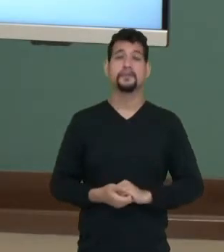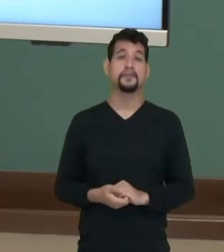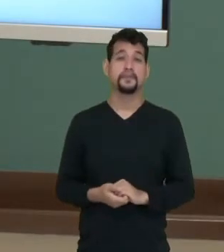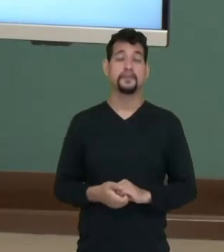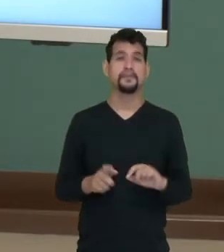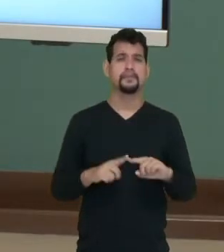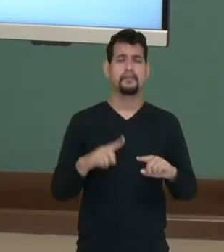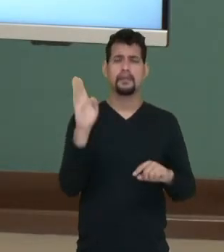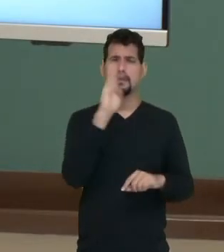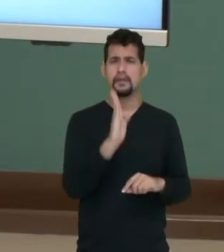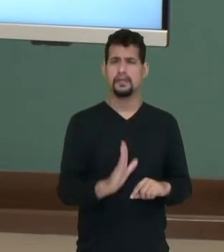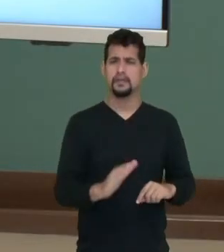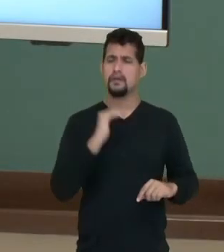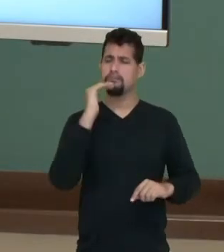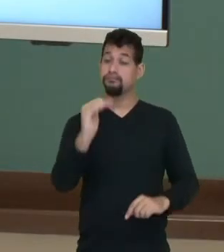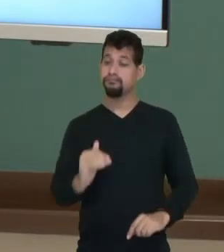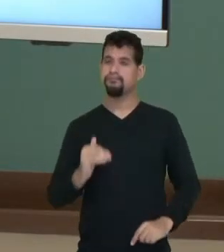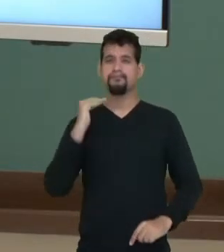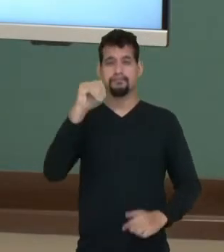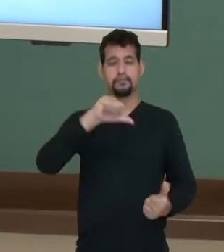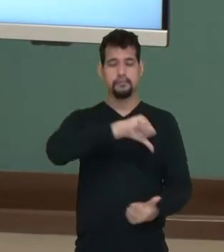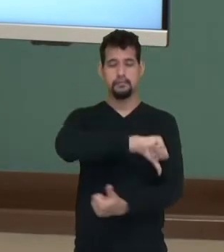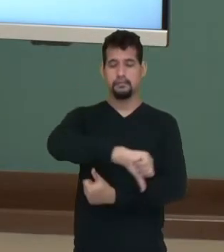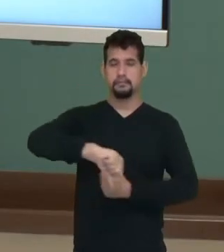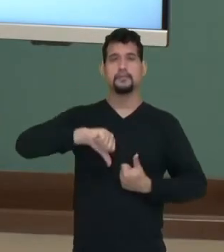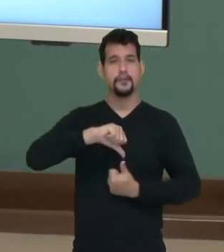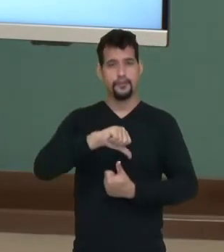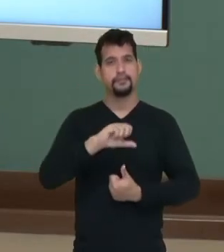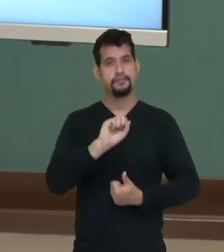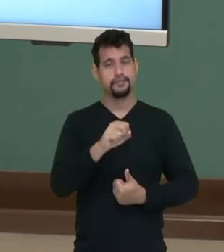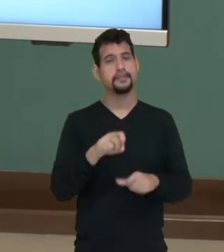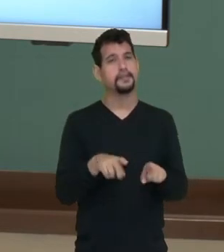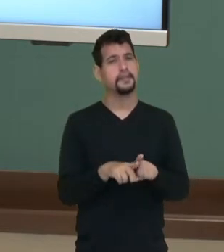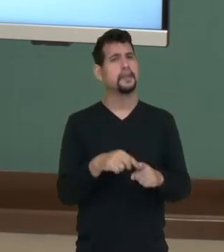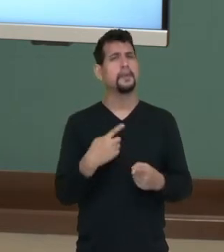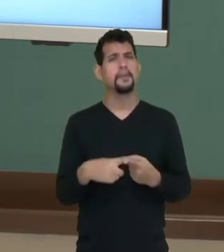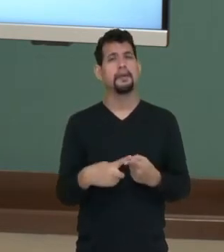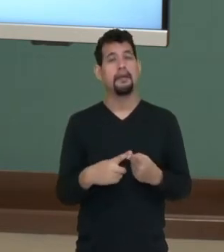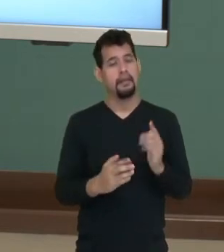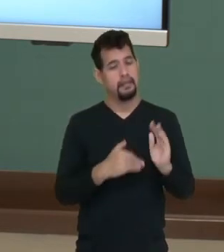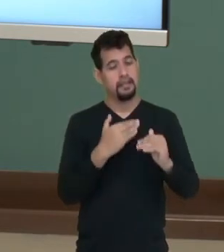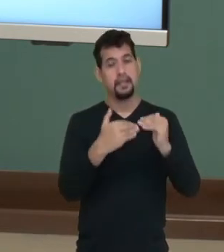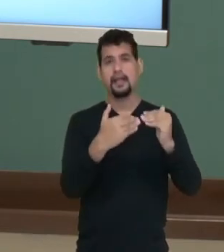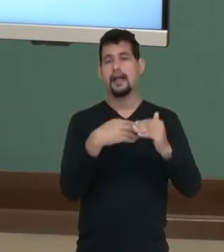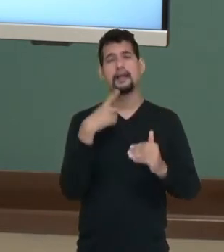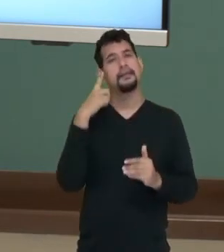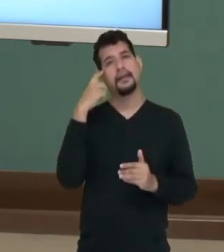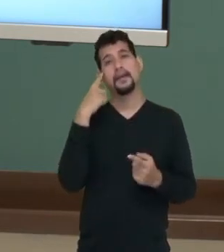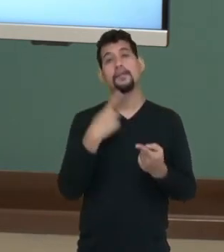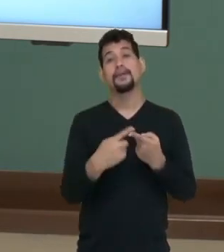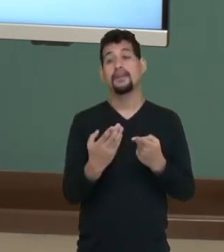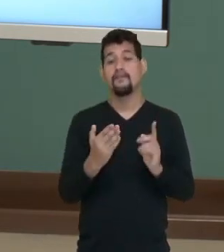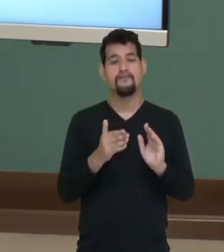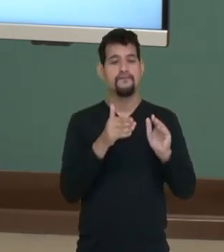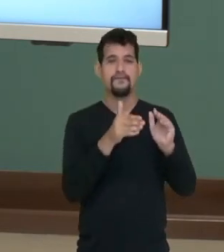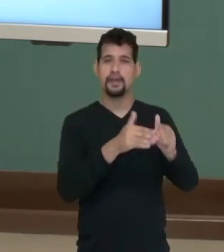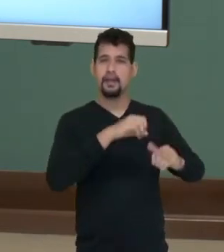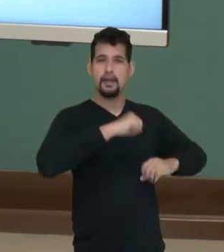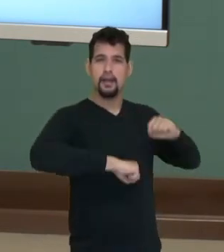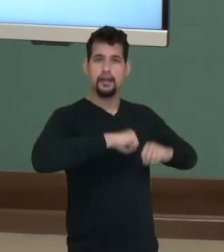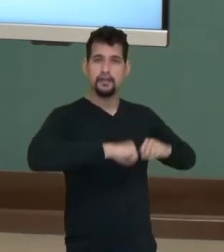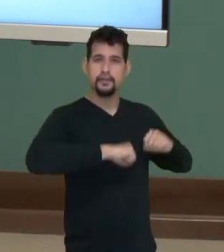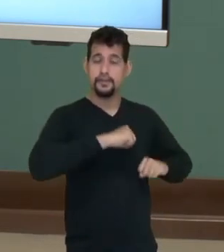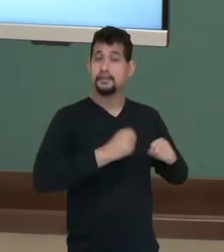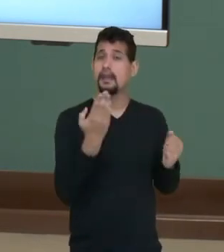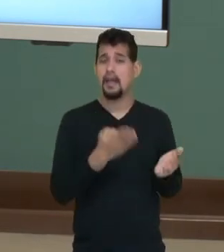o Brasil deu um salto, né, ele mudou um pouco o seu ramo, né? Foi mais para o lado da indústria e